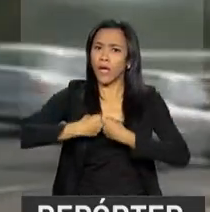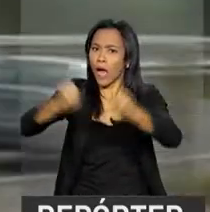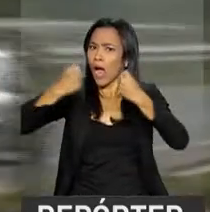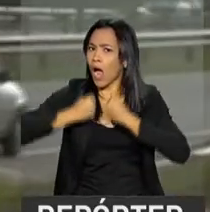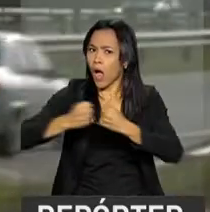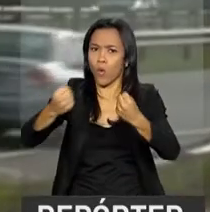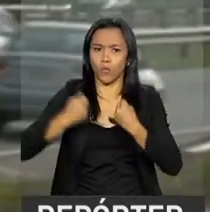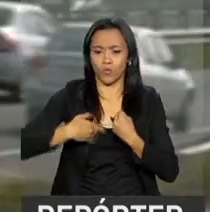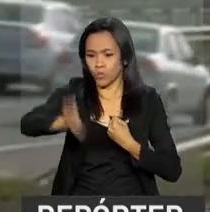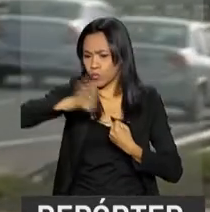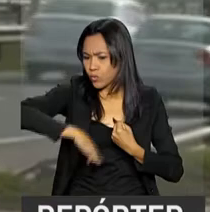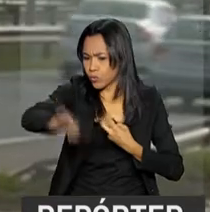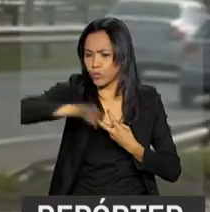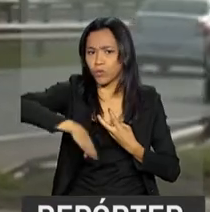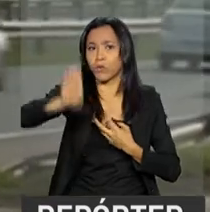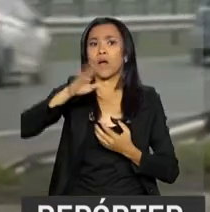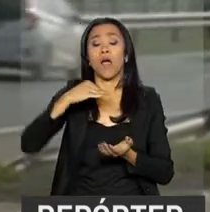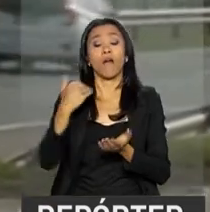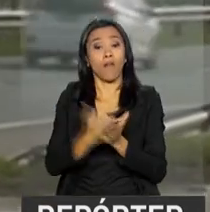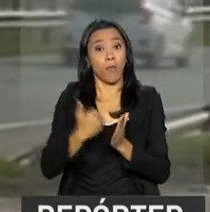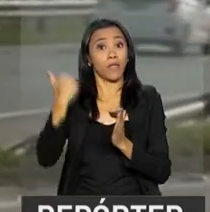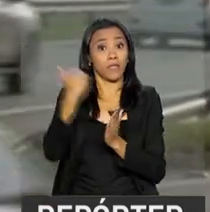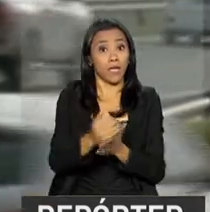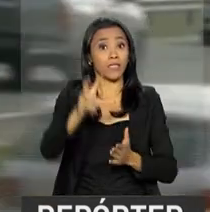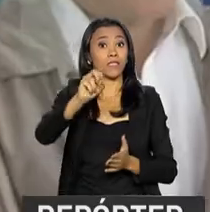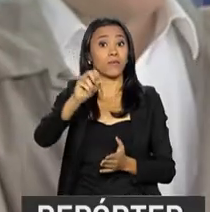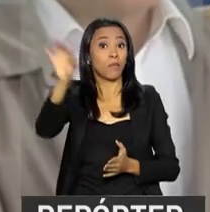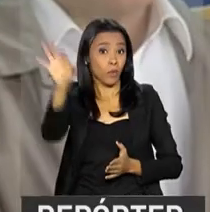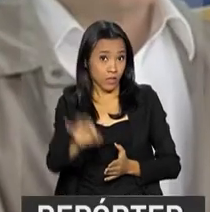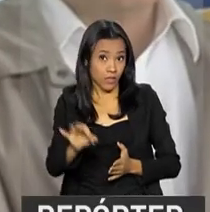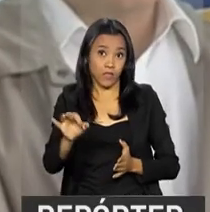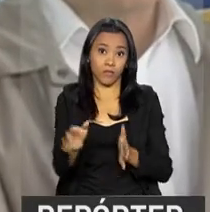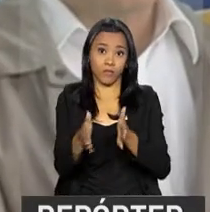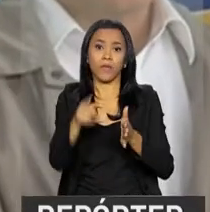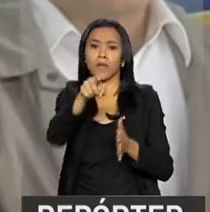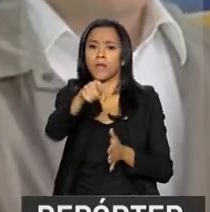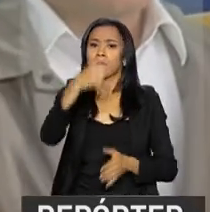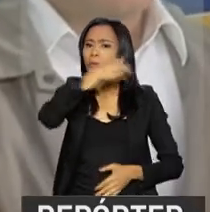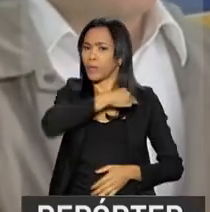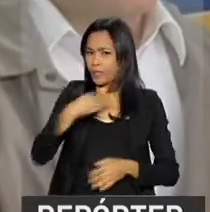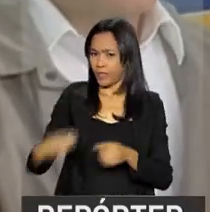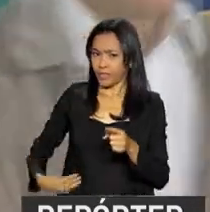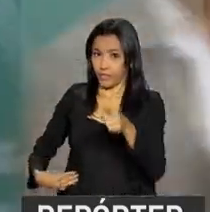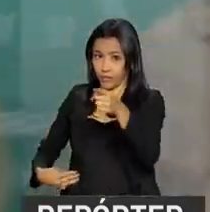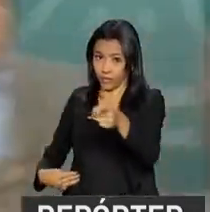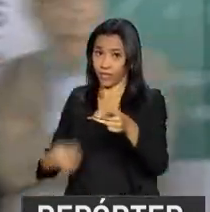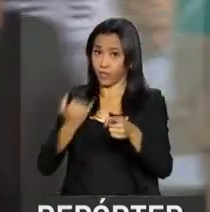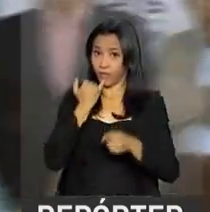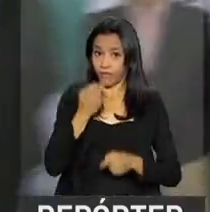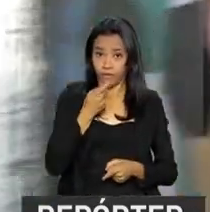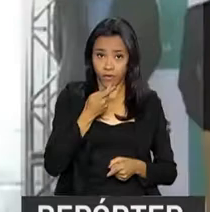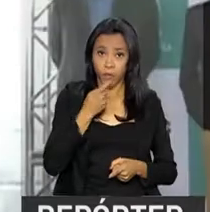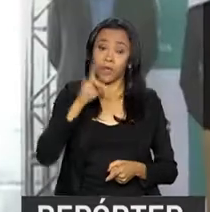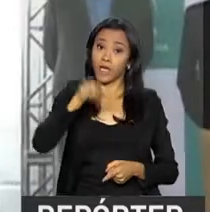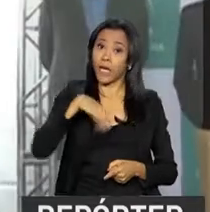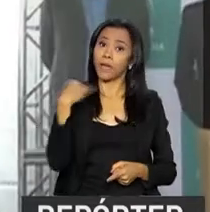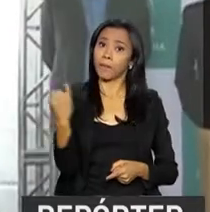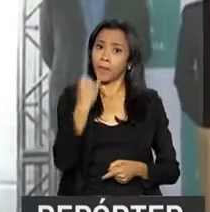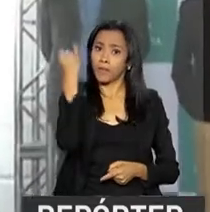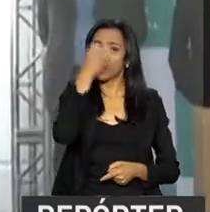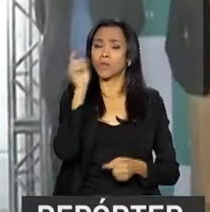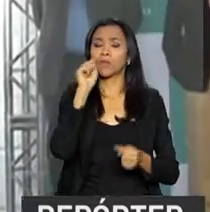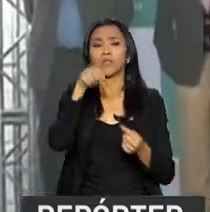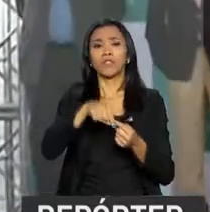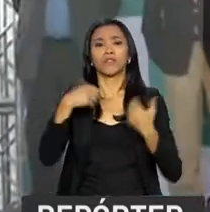dias, deve aumentar em 50% a sua capacidade. Para o ministro Moreira Franco, uma importante iniciativa para